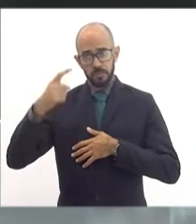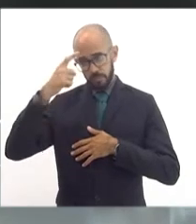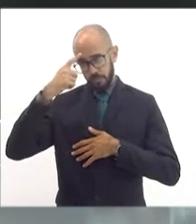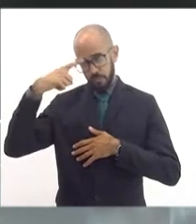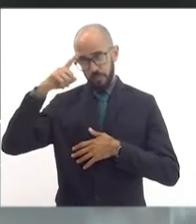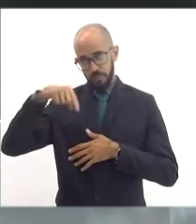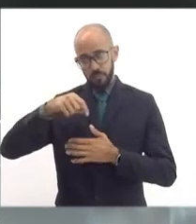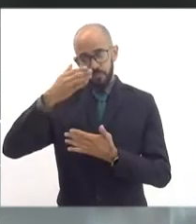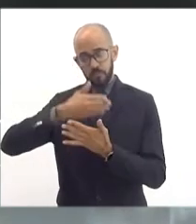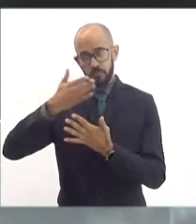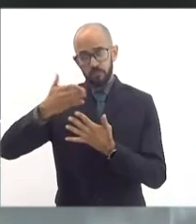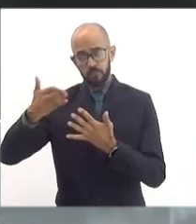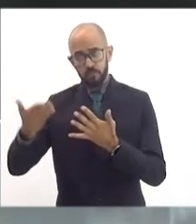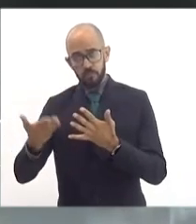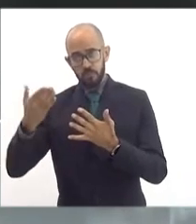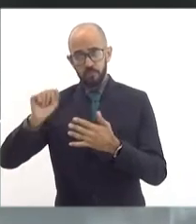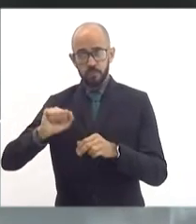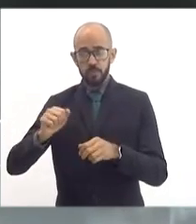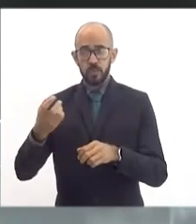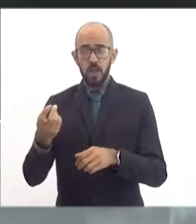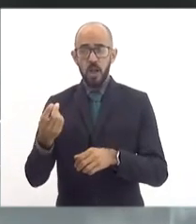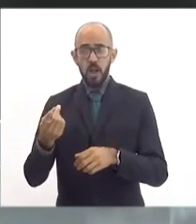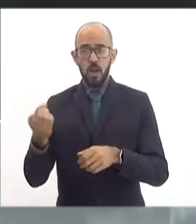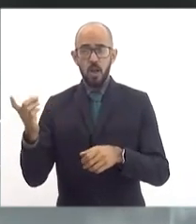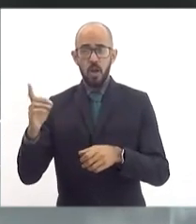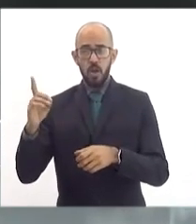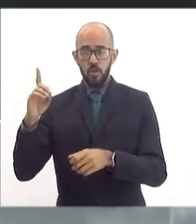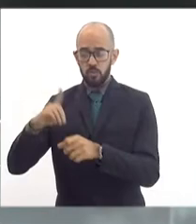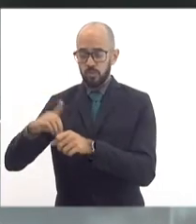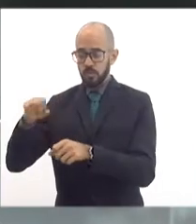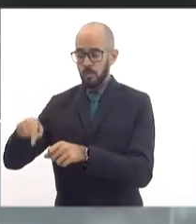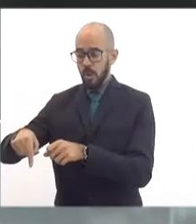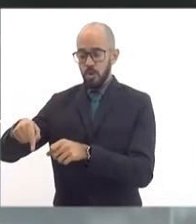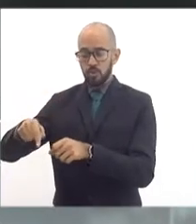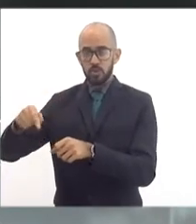financiar o fundo que já está em azul.